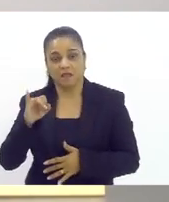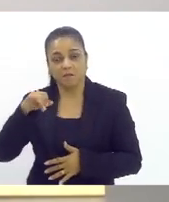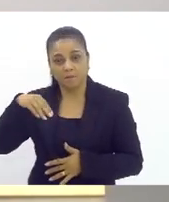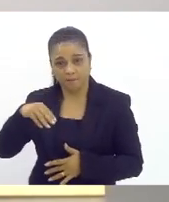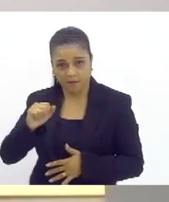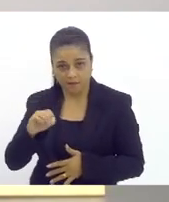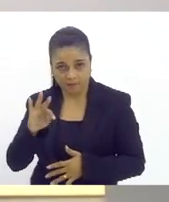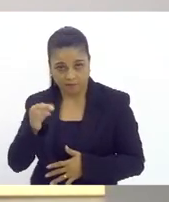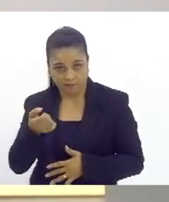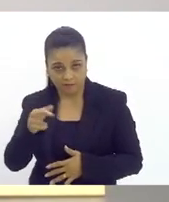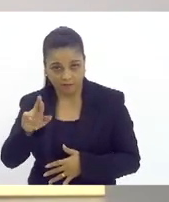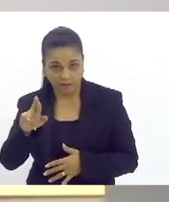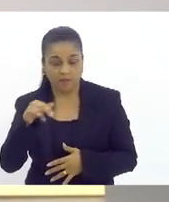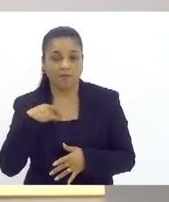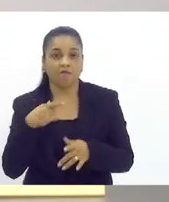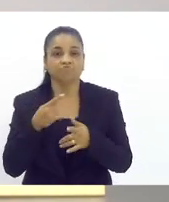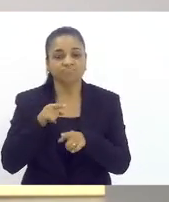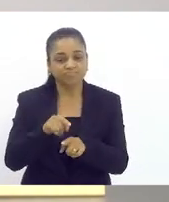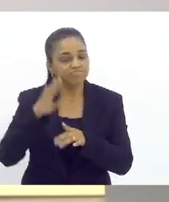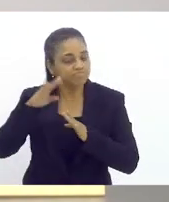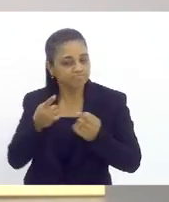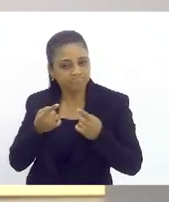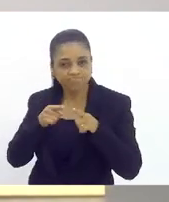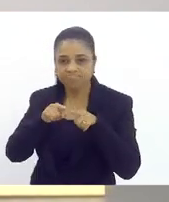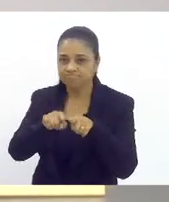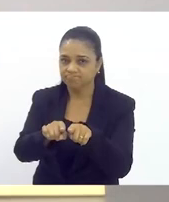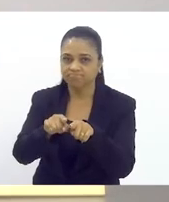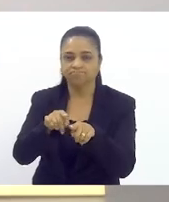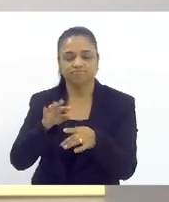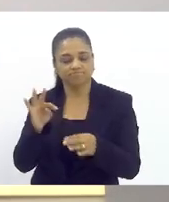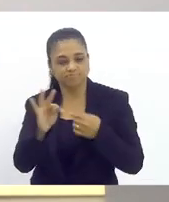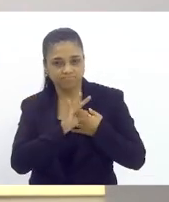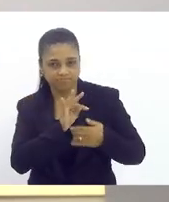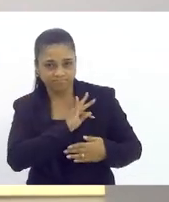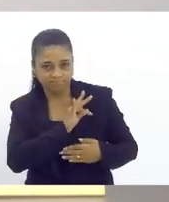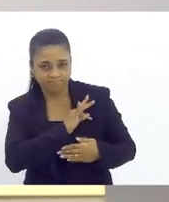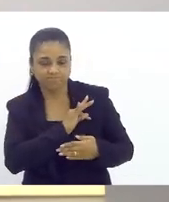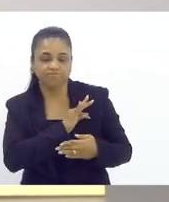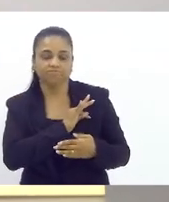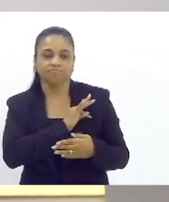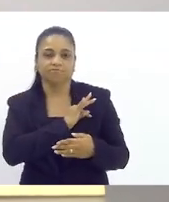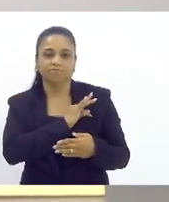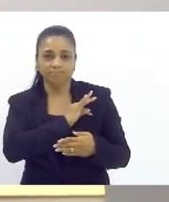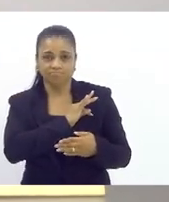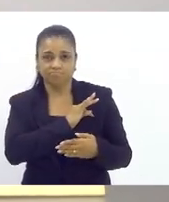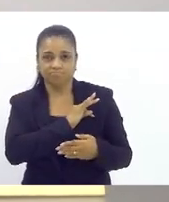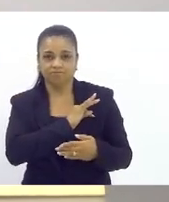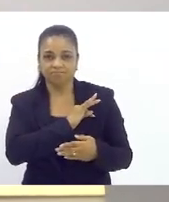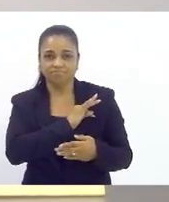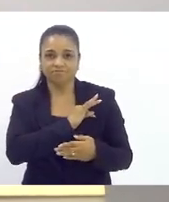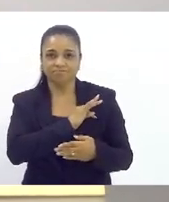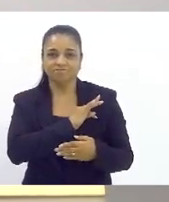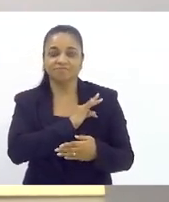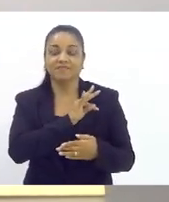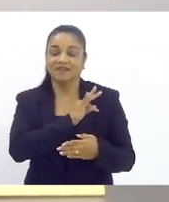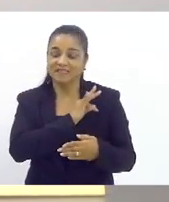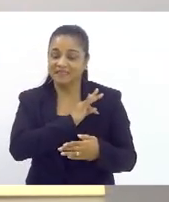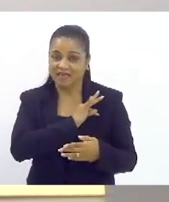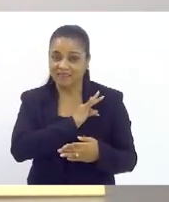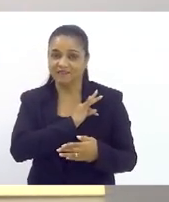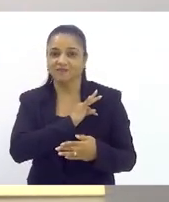ela tem papel de capilaridade de assistência técnica de eu ia falar de Porteira mas não vou falar